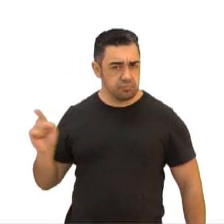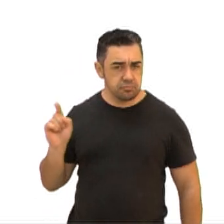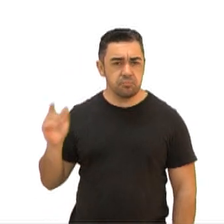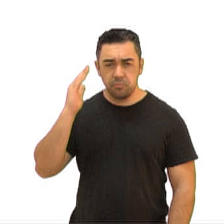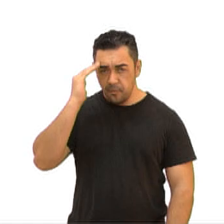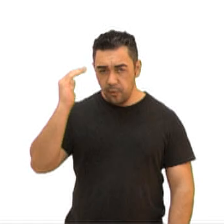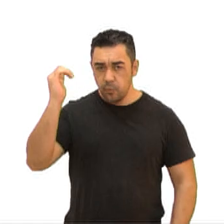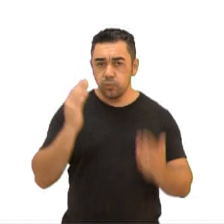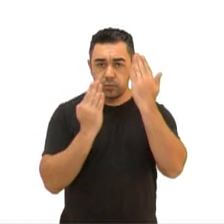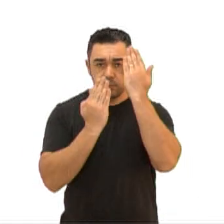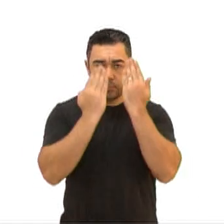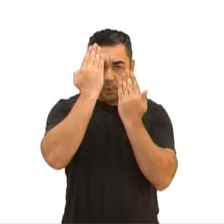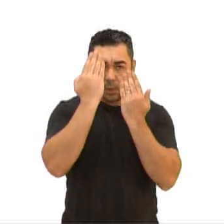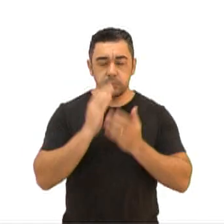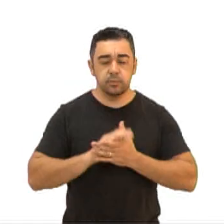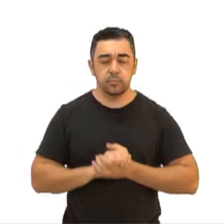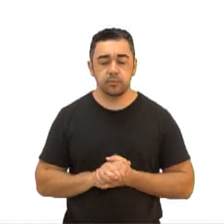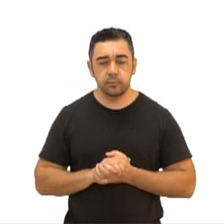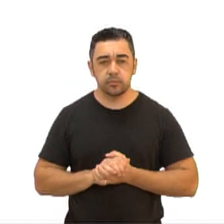pintor.